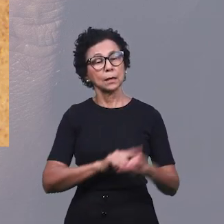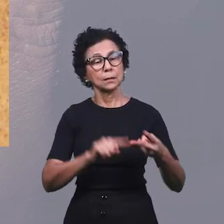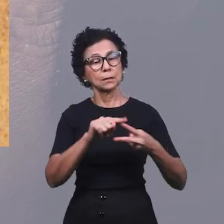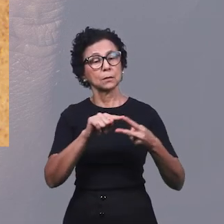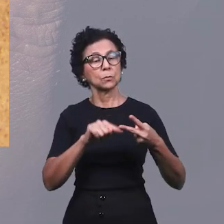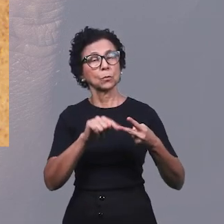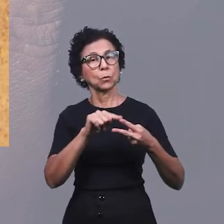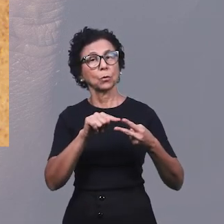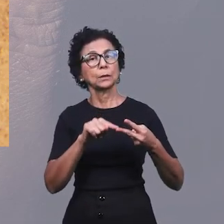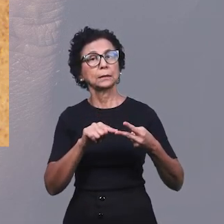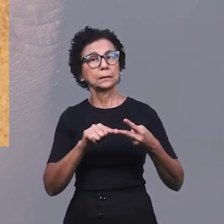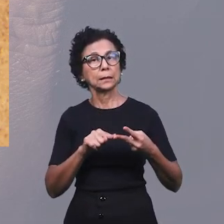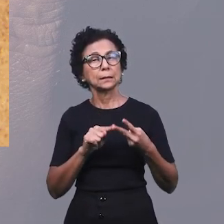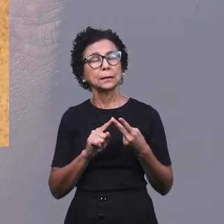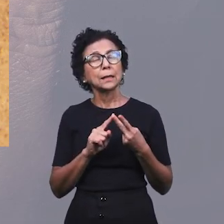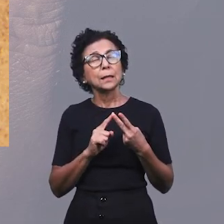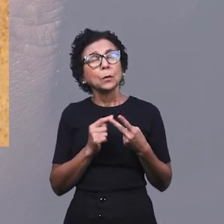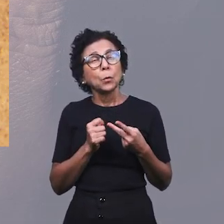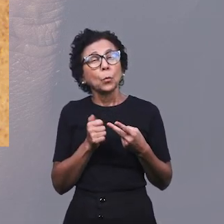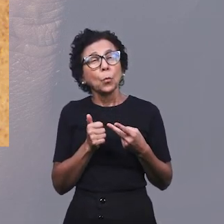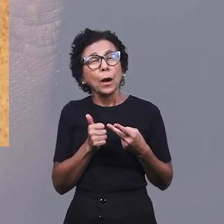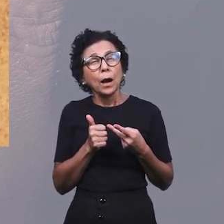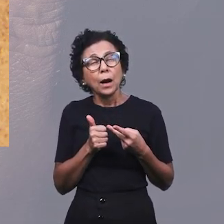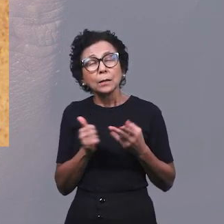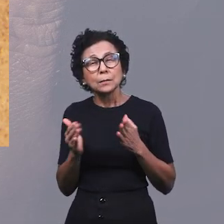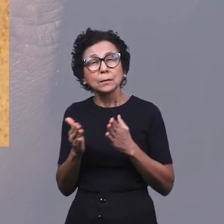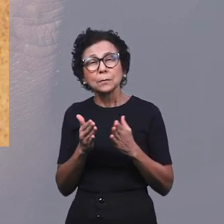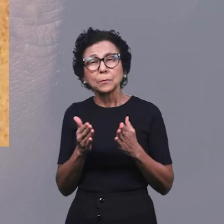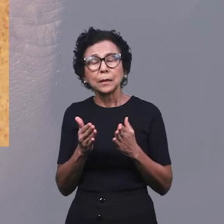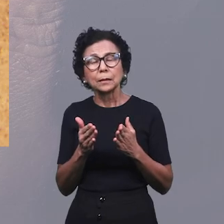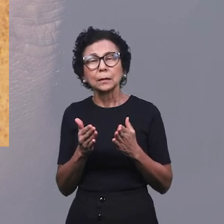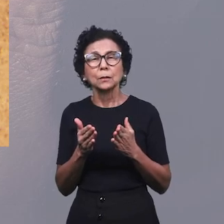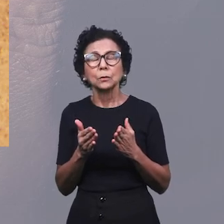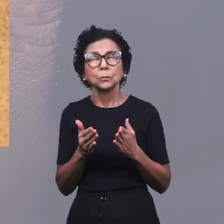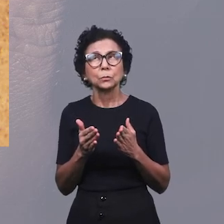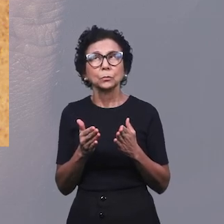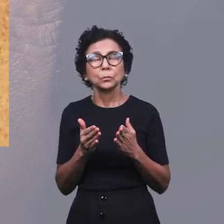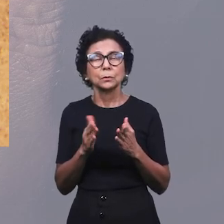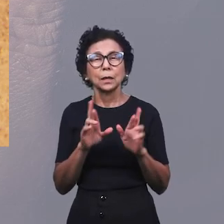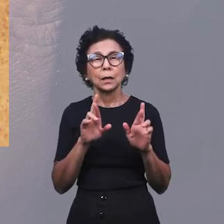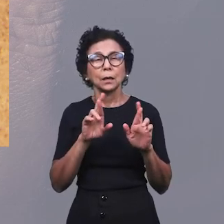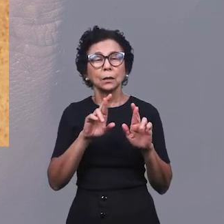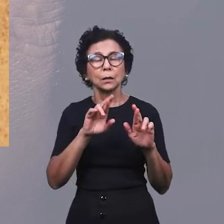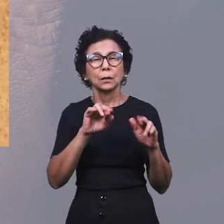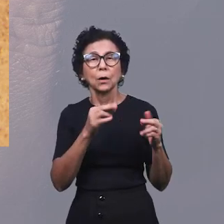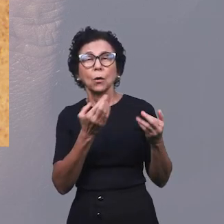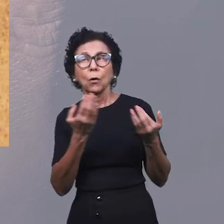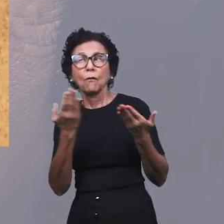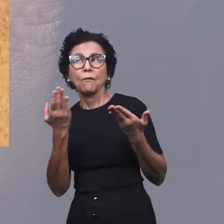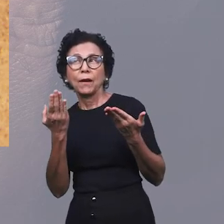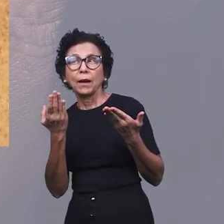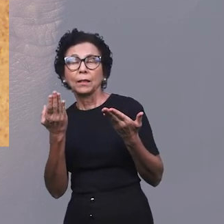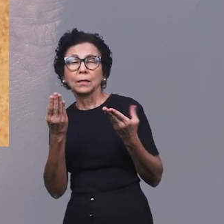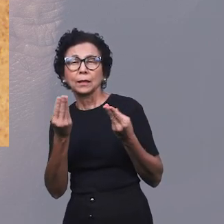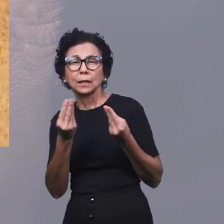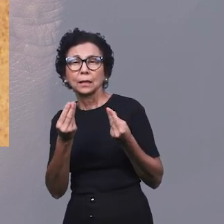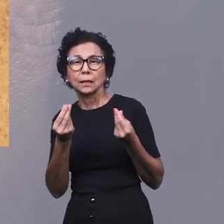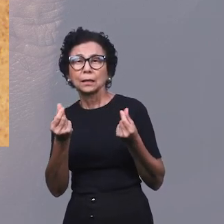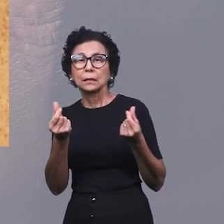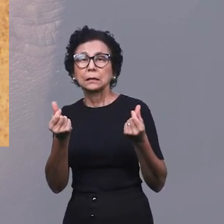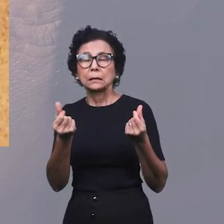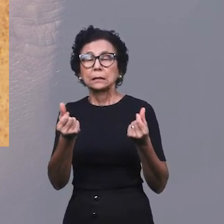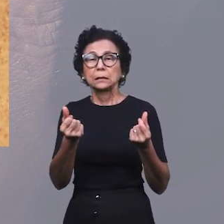no término do sacrifício, né? Ali. Então, o que sobrava era o quê? Eram cinzas,